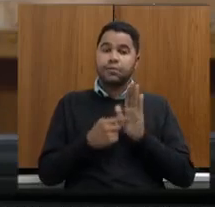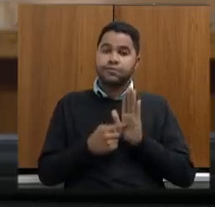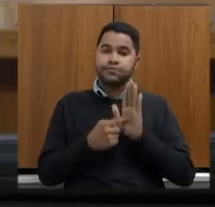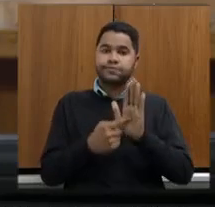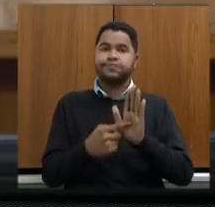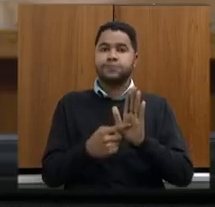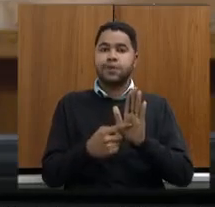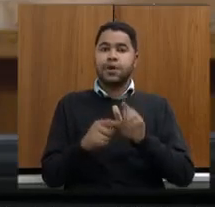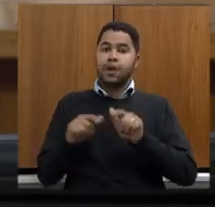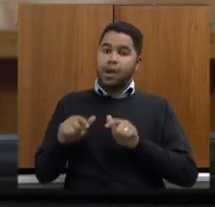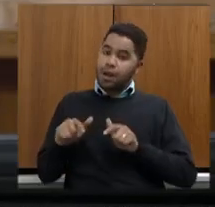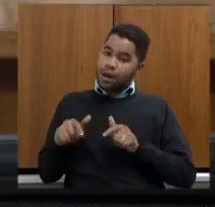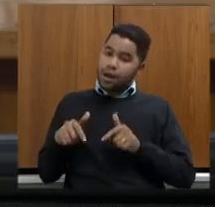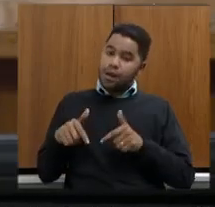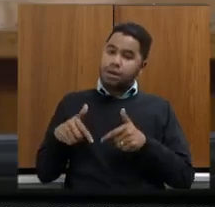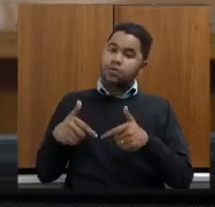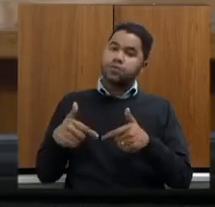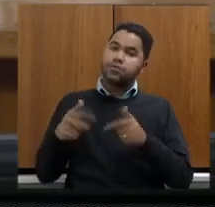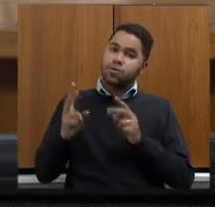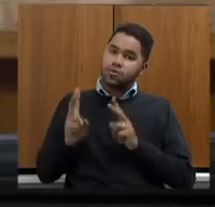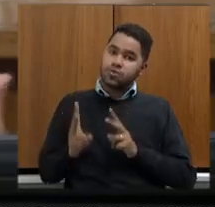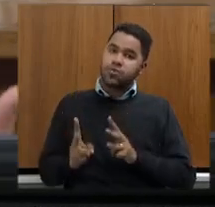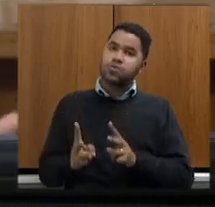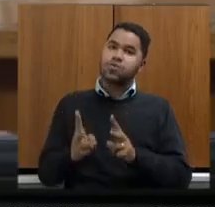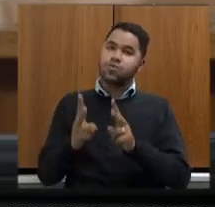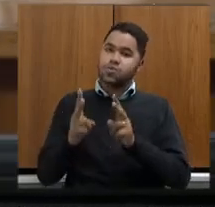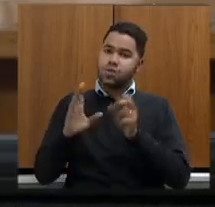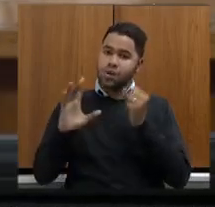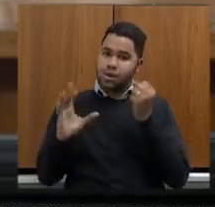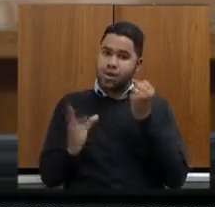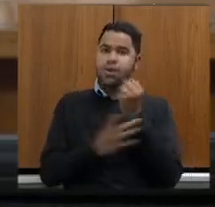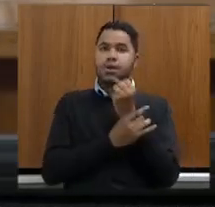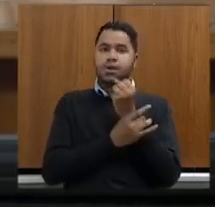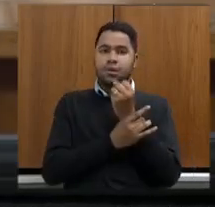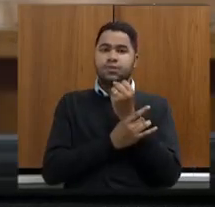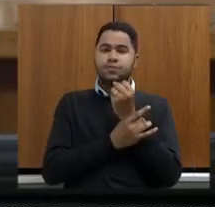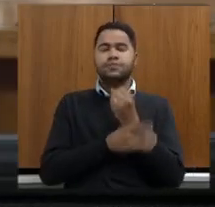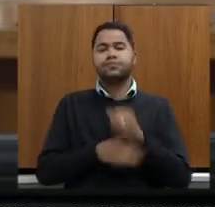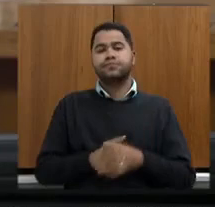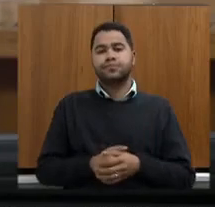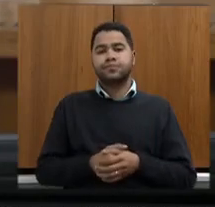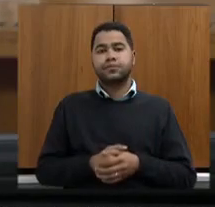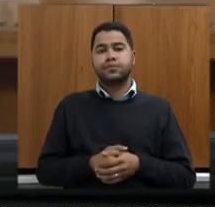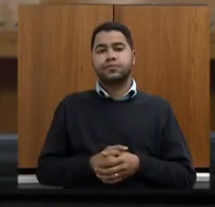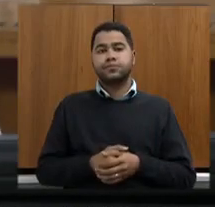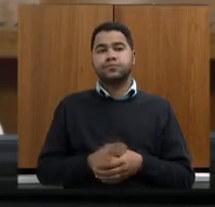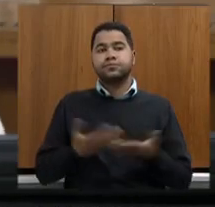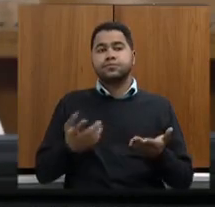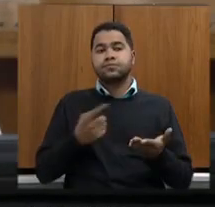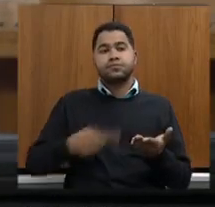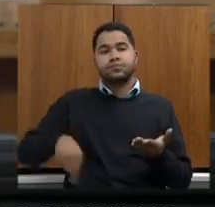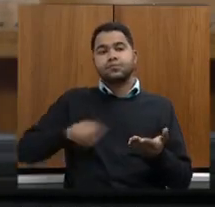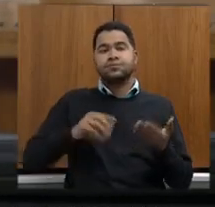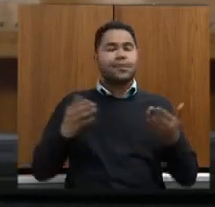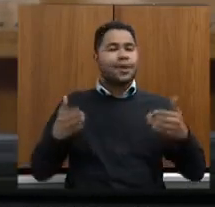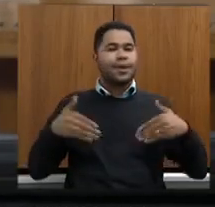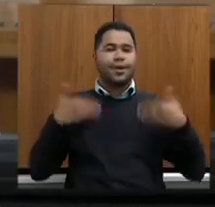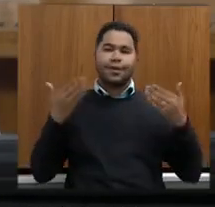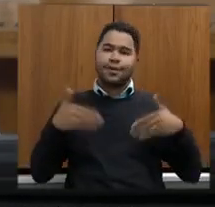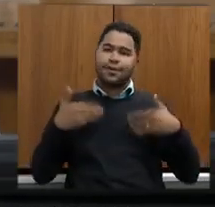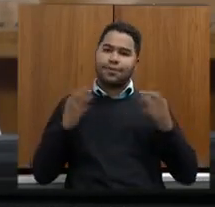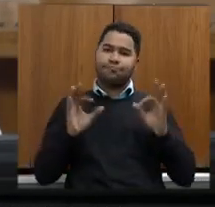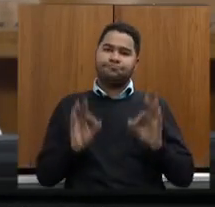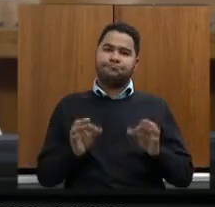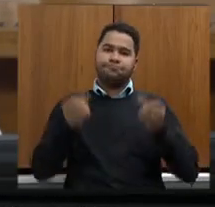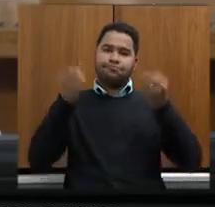demonstra que essas ações vão ter continuidade que elas vão ter garantia de execução então para nós é uma alegria muito grande